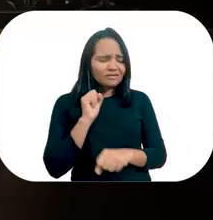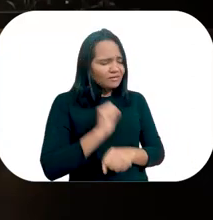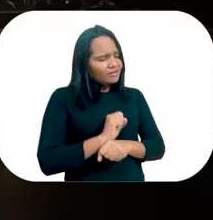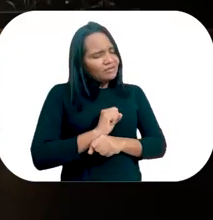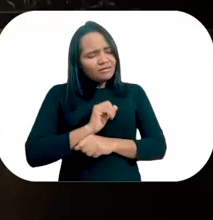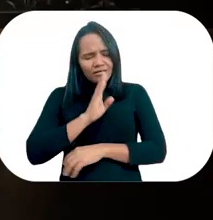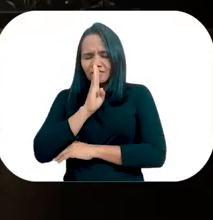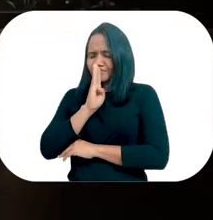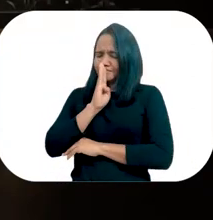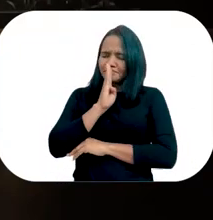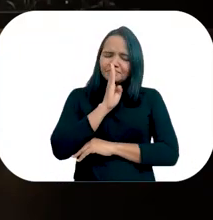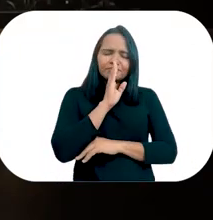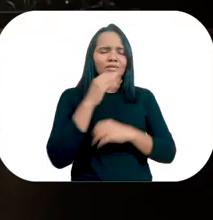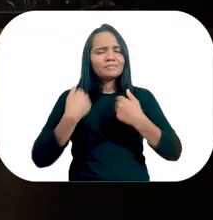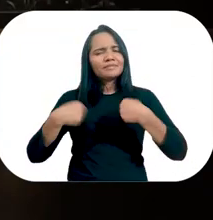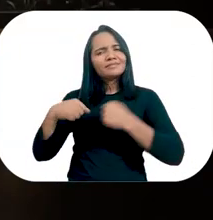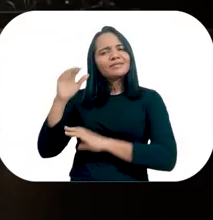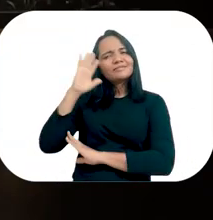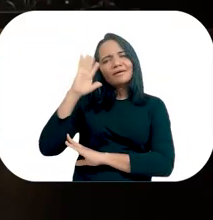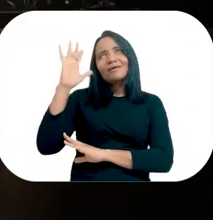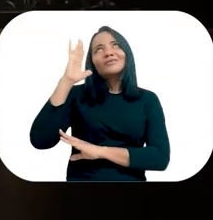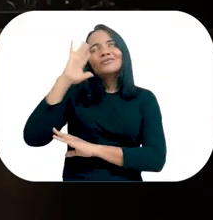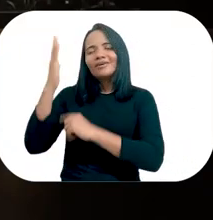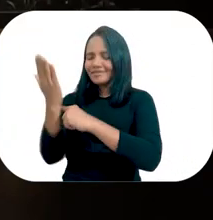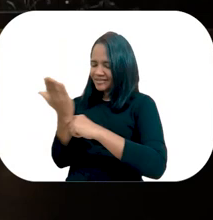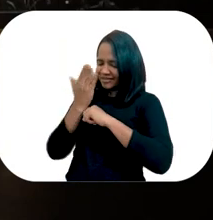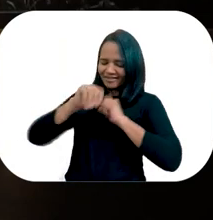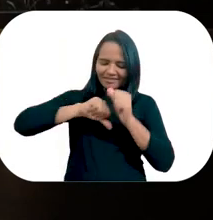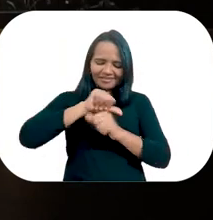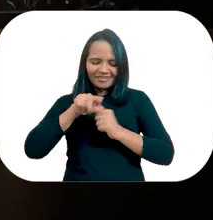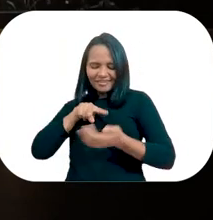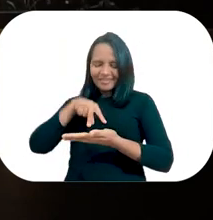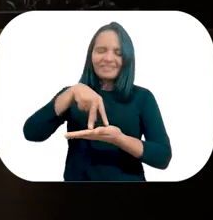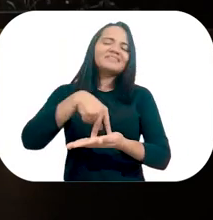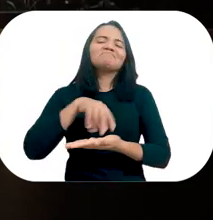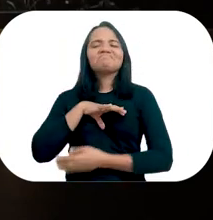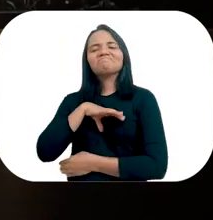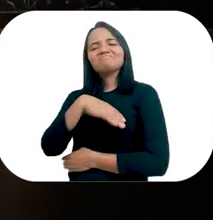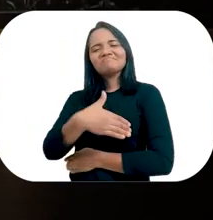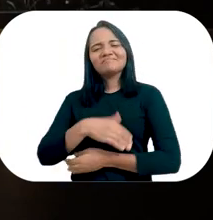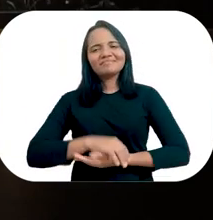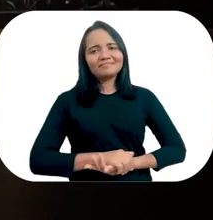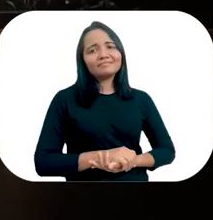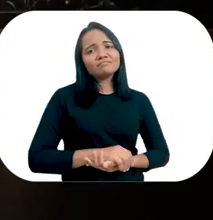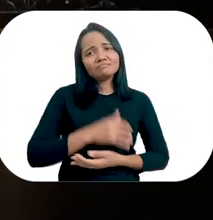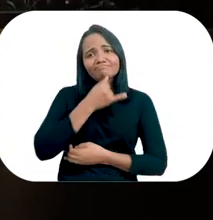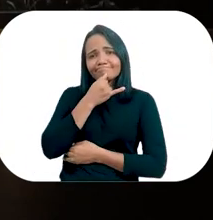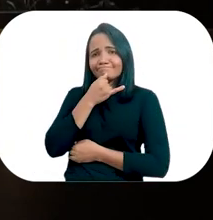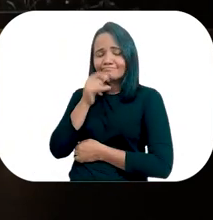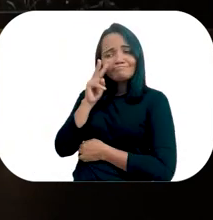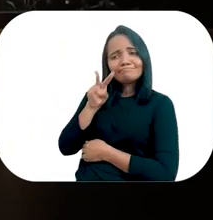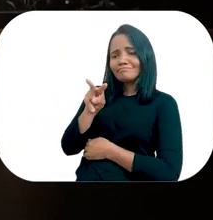remanso, precisam de um sonho que os torne refeitos. É triste ver